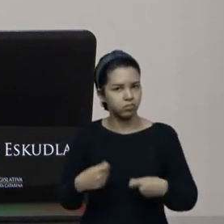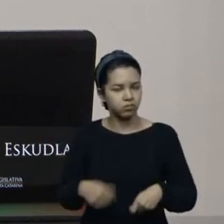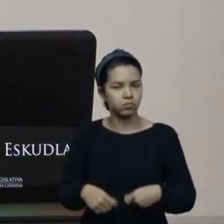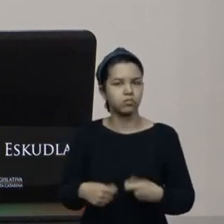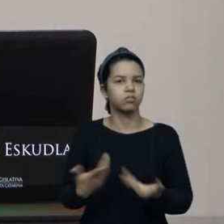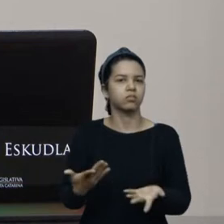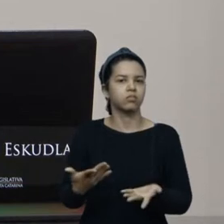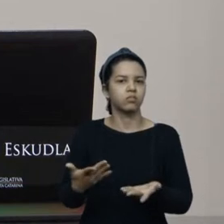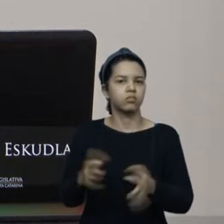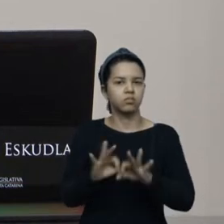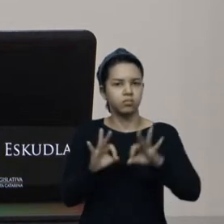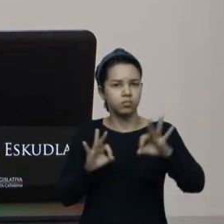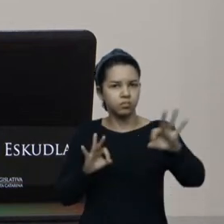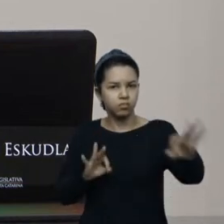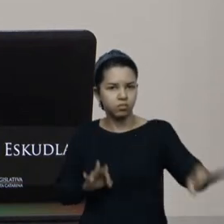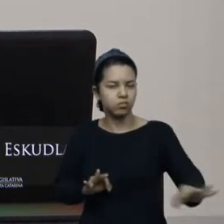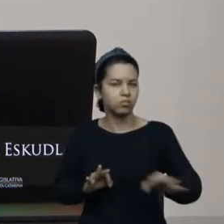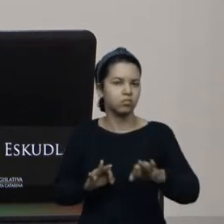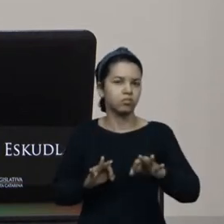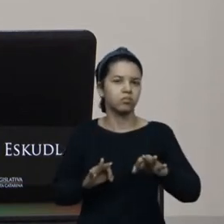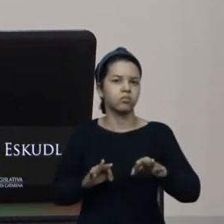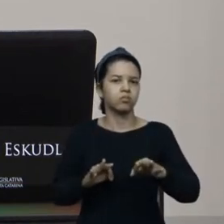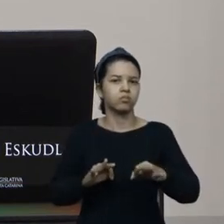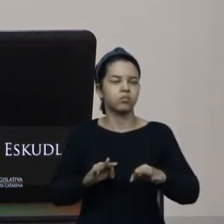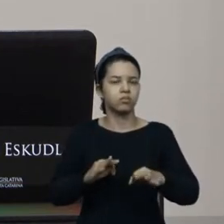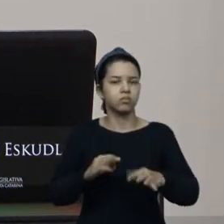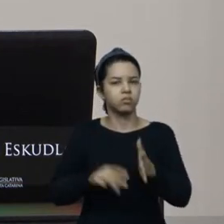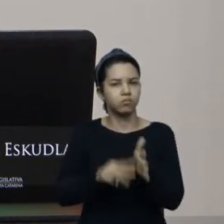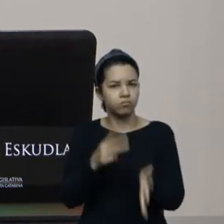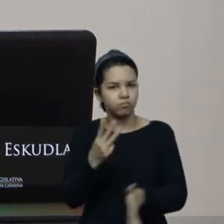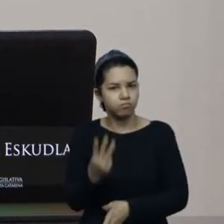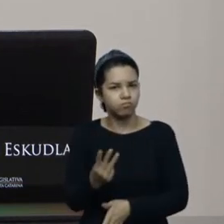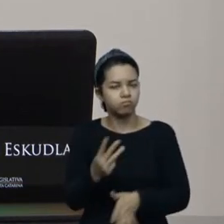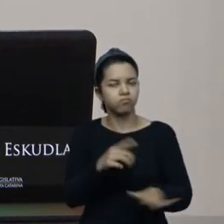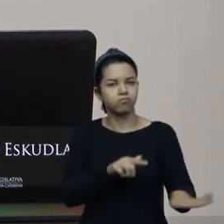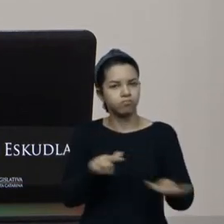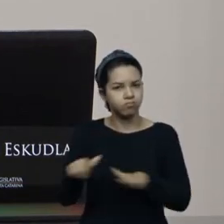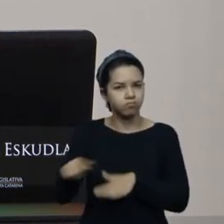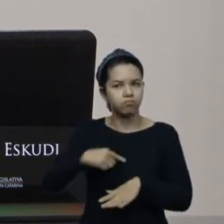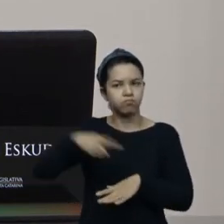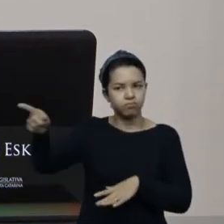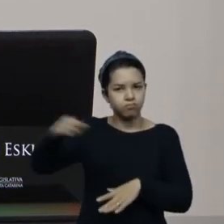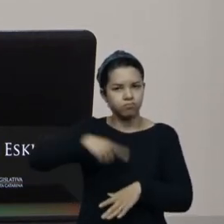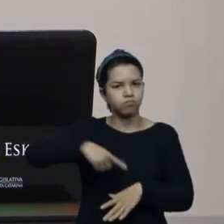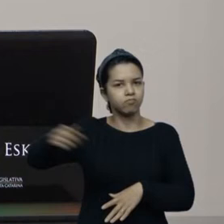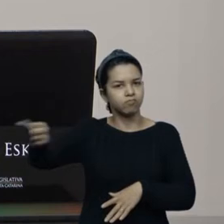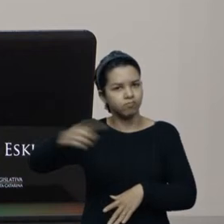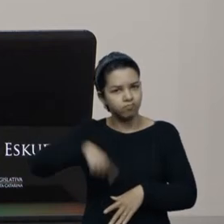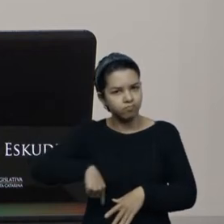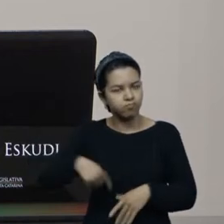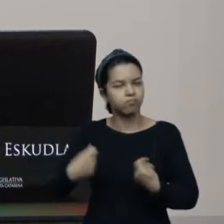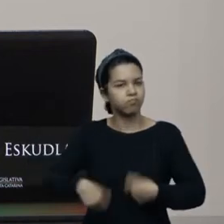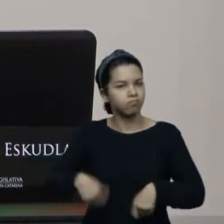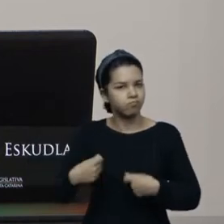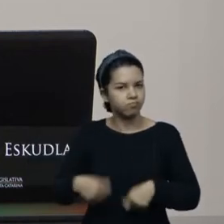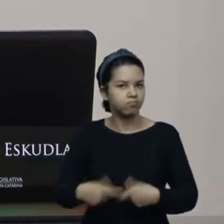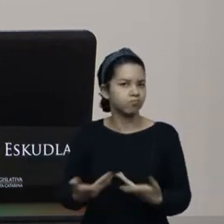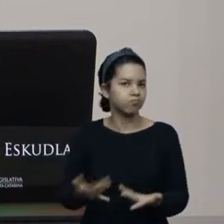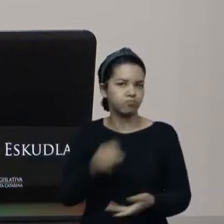quilômetros 3 vezes por semana, a gente vê municípios aí como